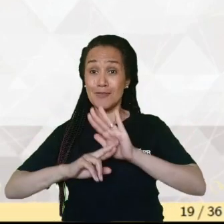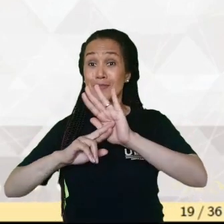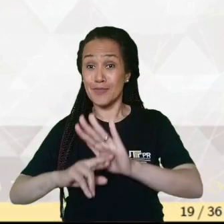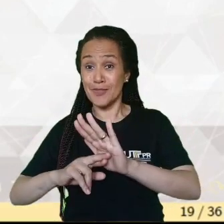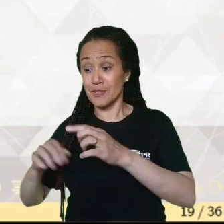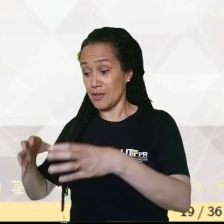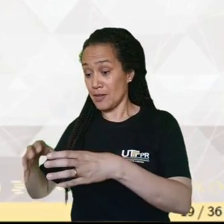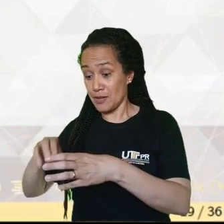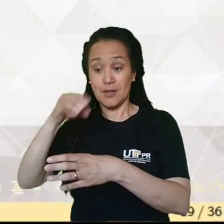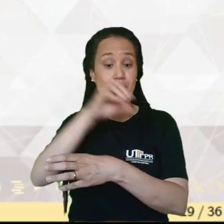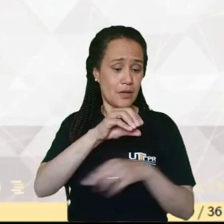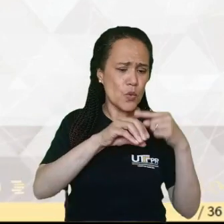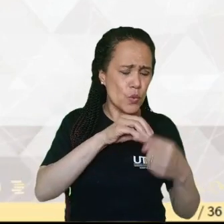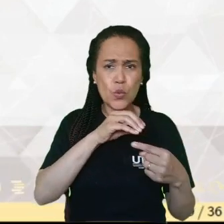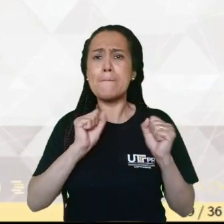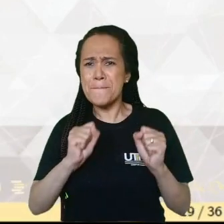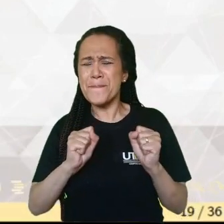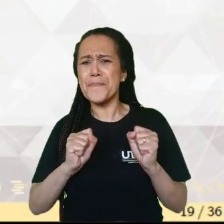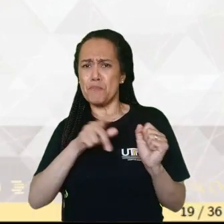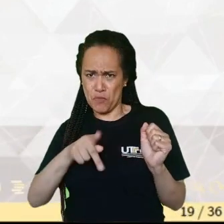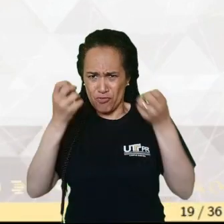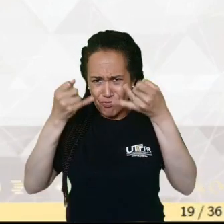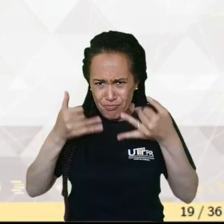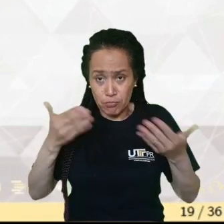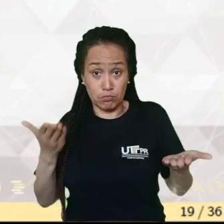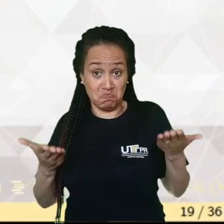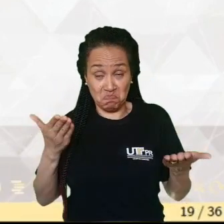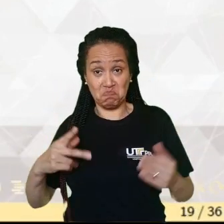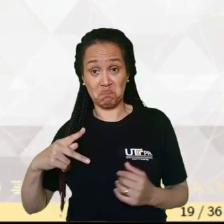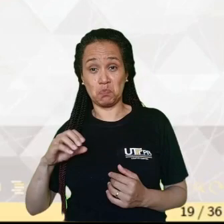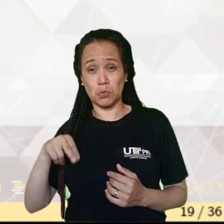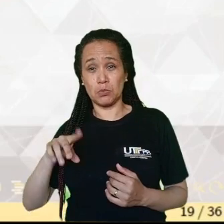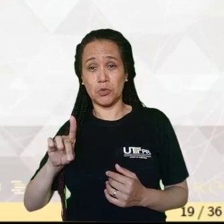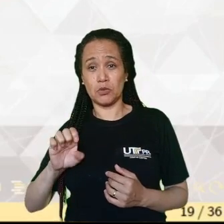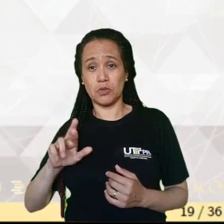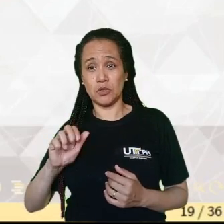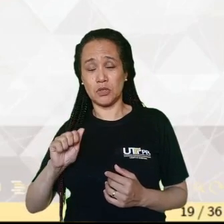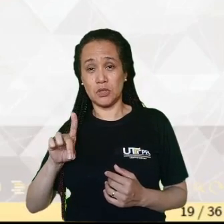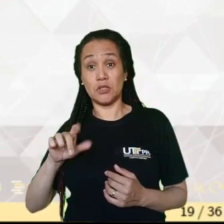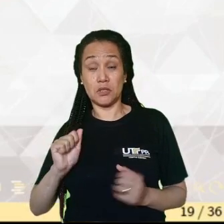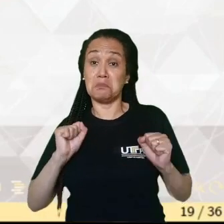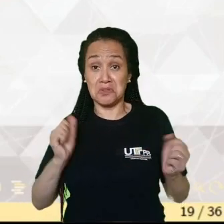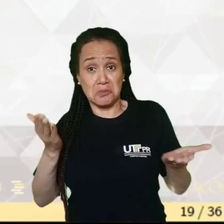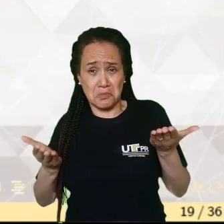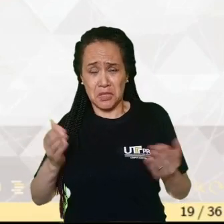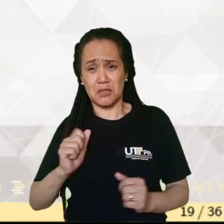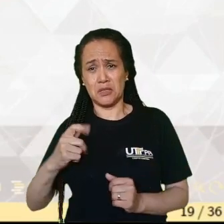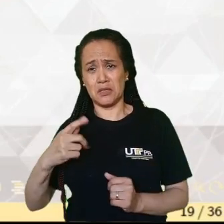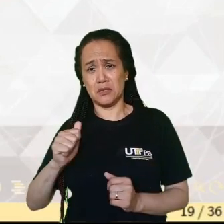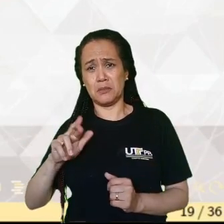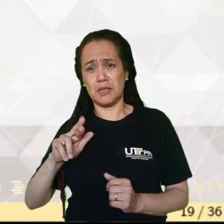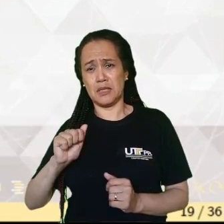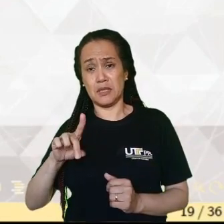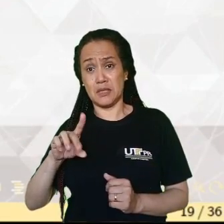quer informar. Pode ser a média, como o professor falou, né, a média ponderada, pode ser a média parada, agora